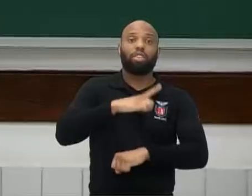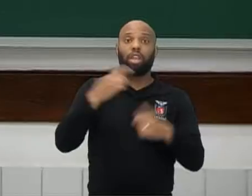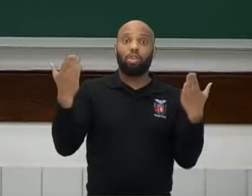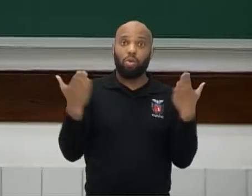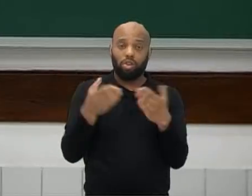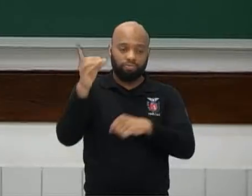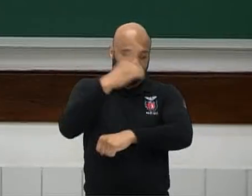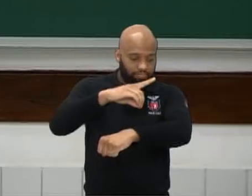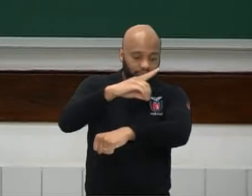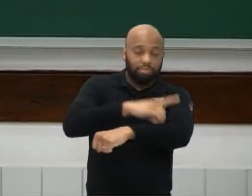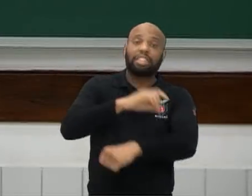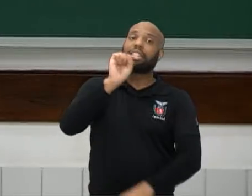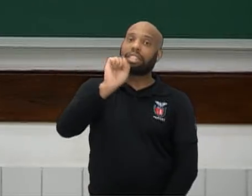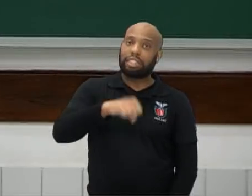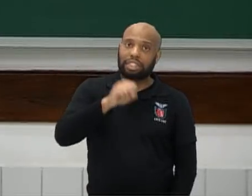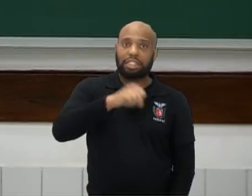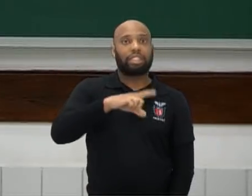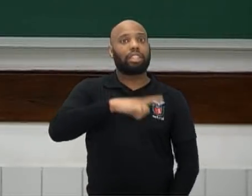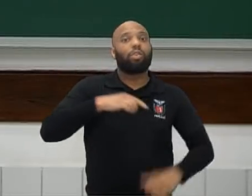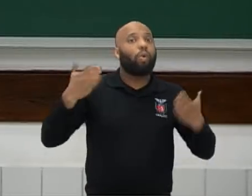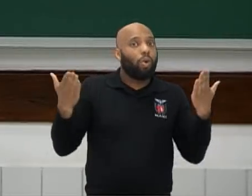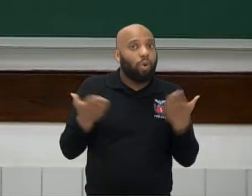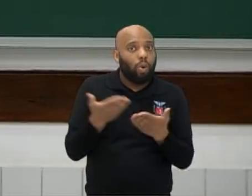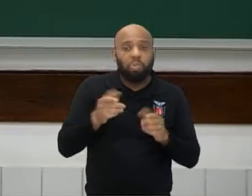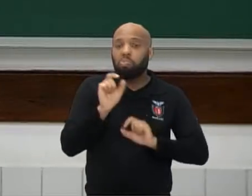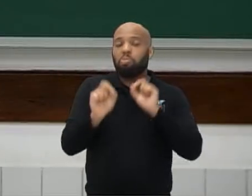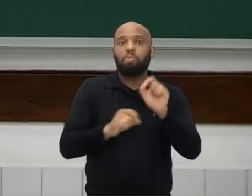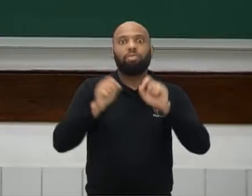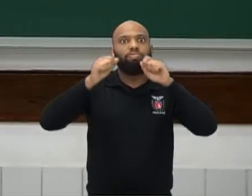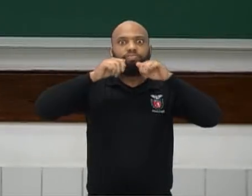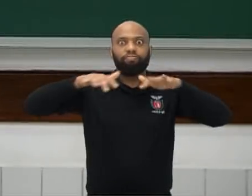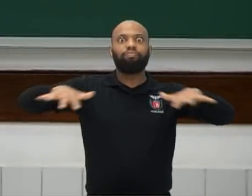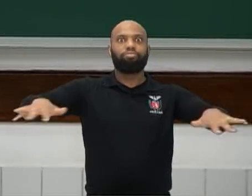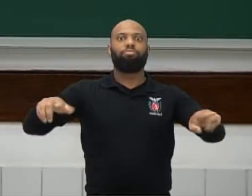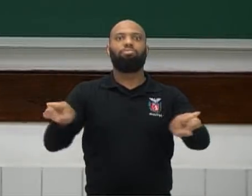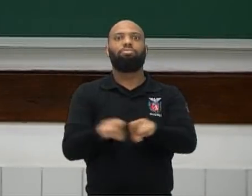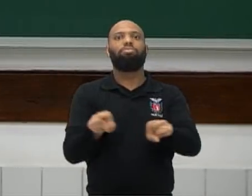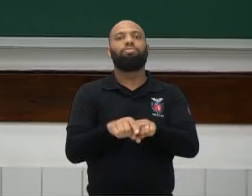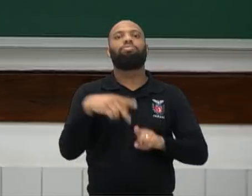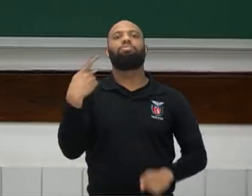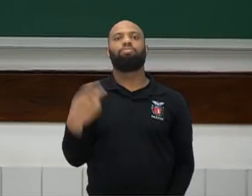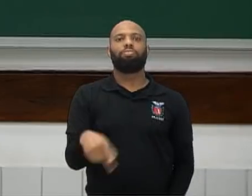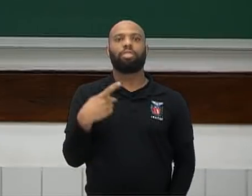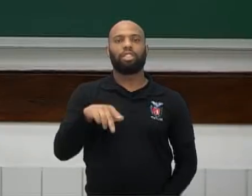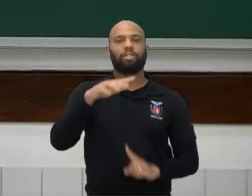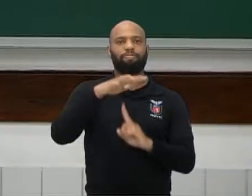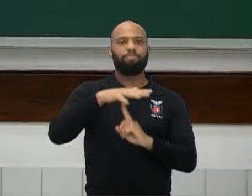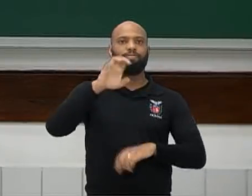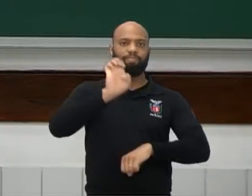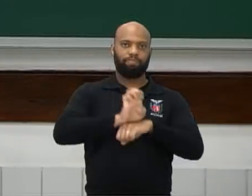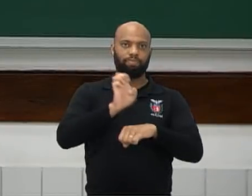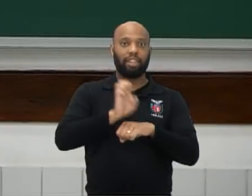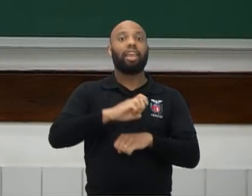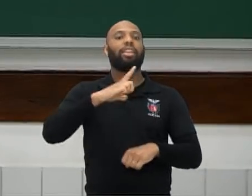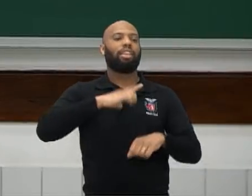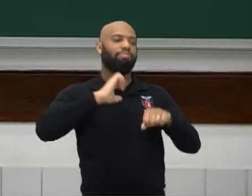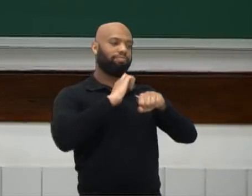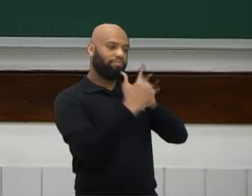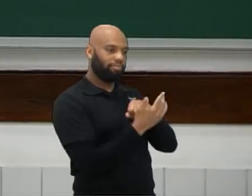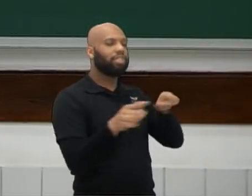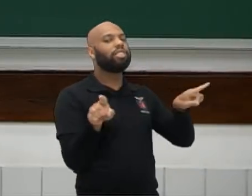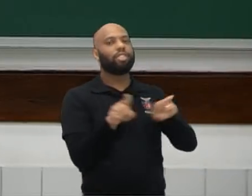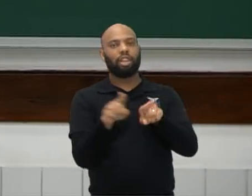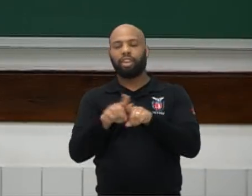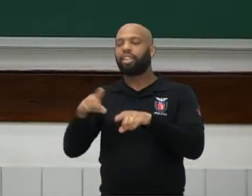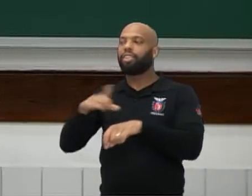é, sim, pessoal, considerada uma epidemia no nosso estado. Então, além da pandemia de coronavírus,